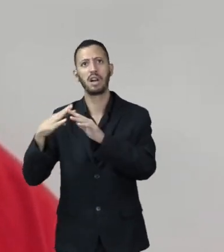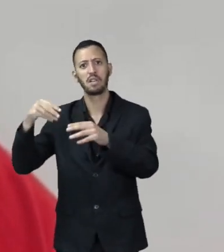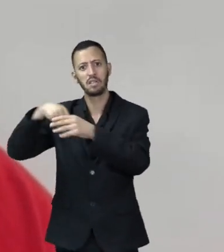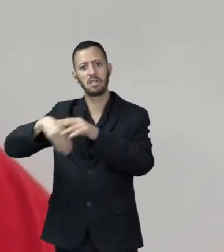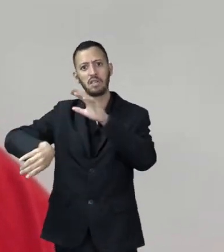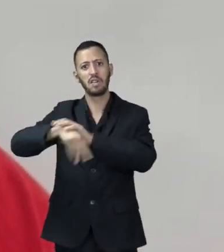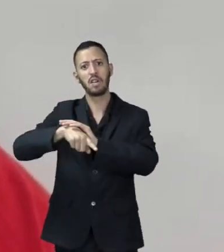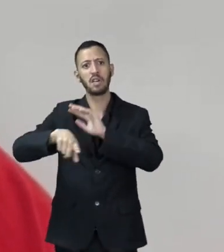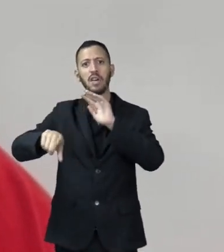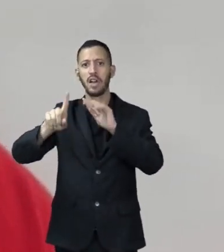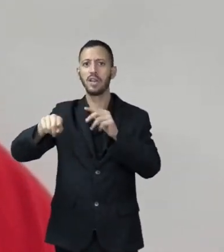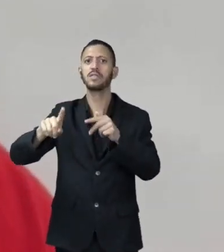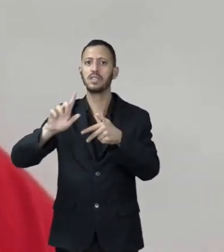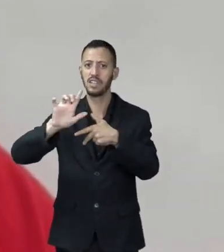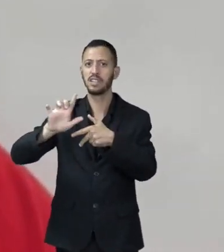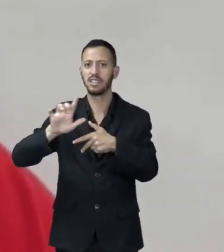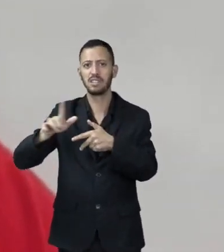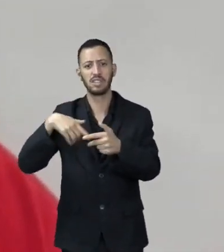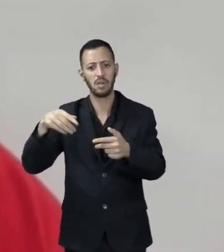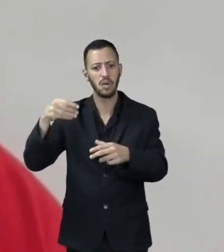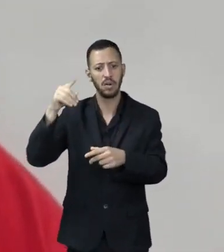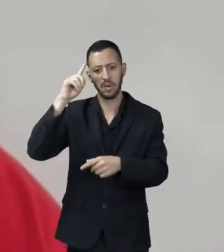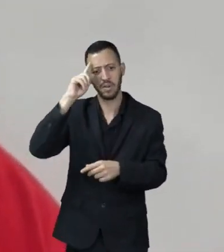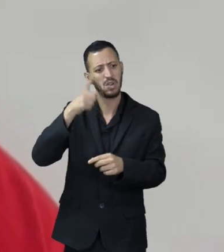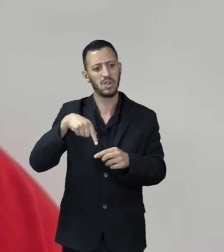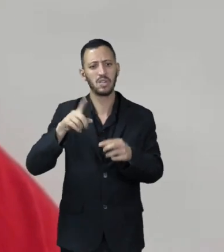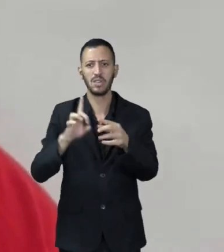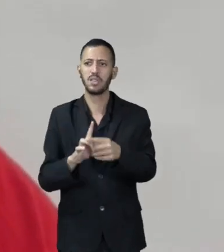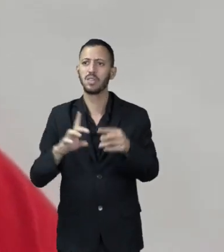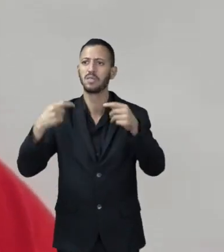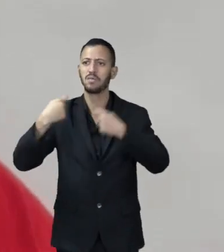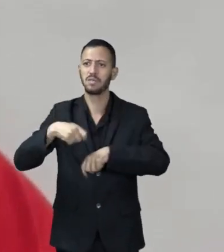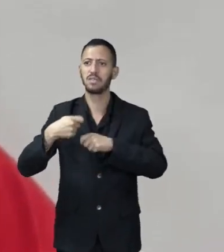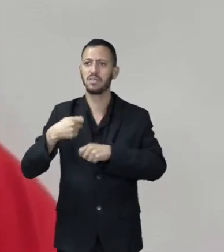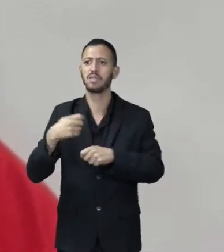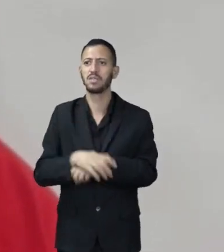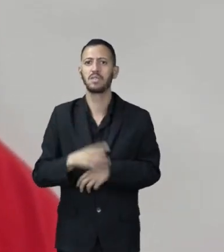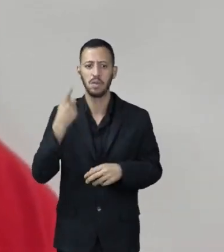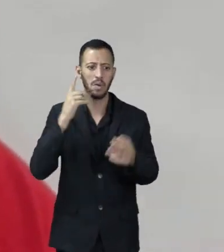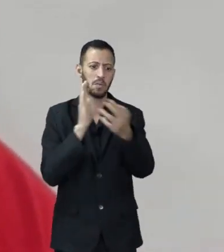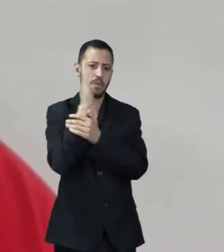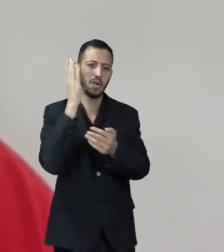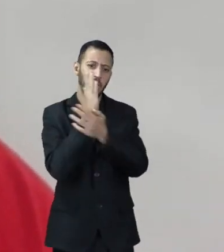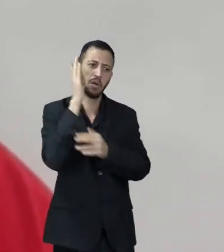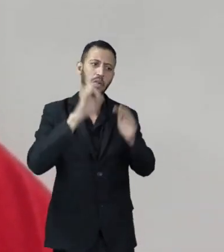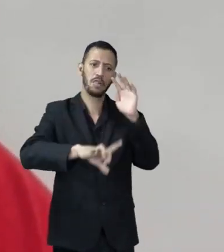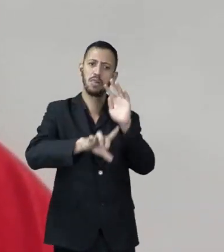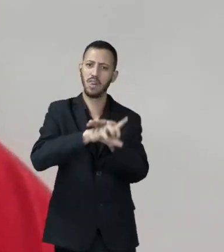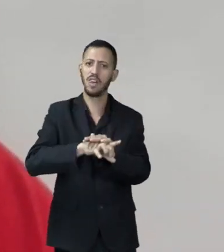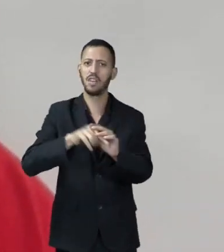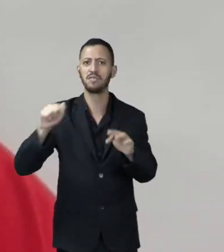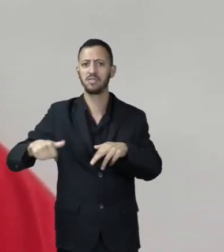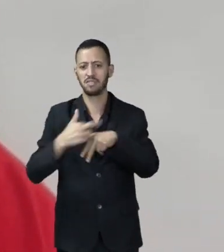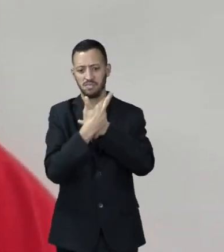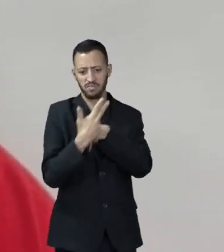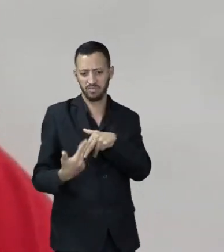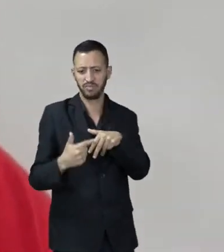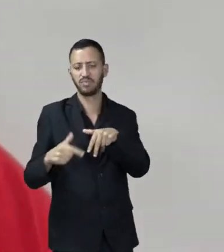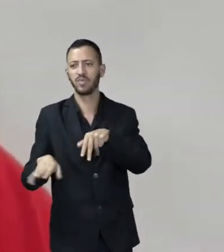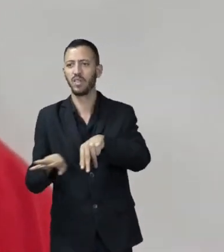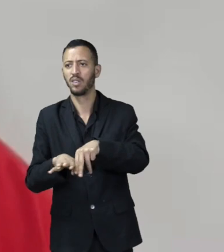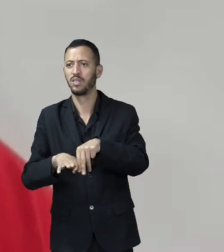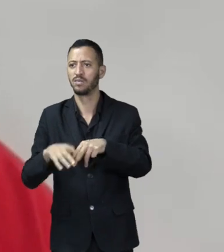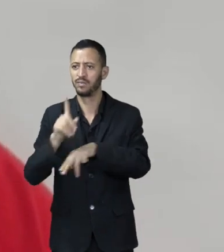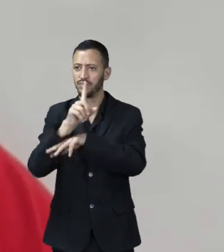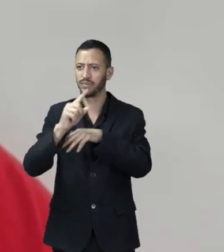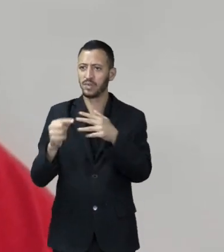Legislativa do país, que por ordem democrática seria aquela que deveria aprovar leis, como a Lei de Identidade de Gênero, que a gente tanto